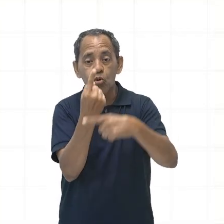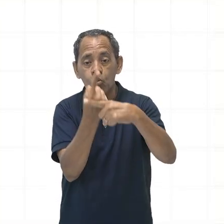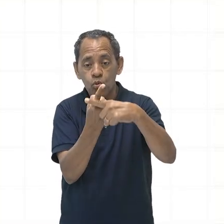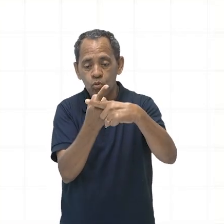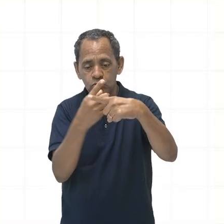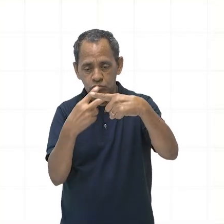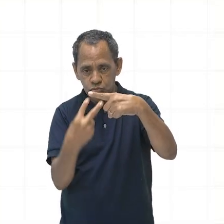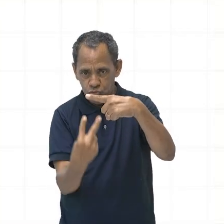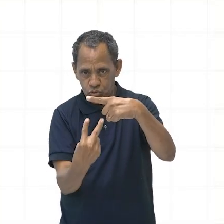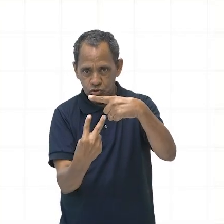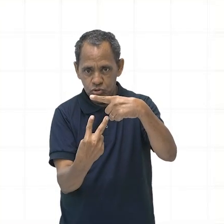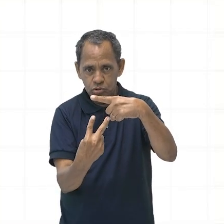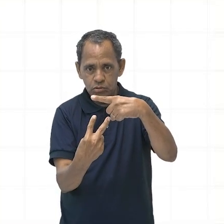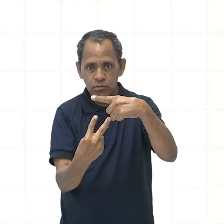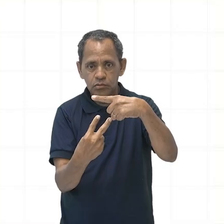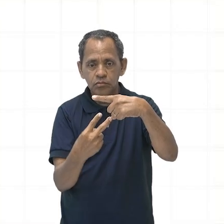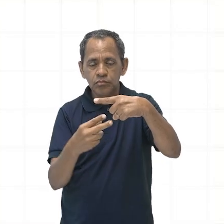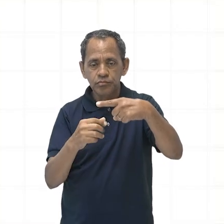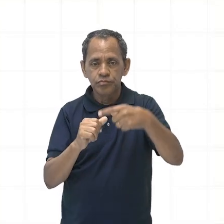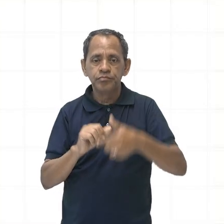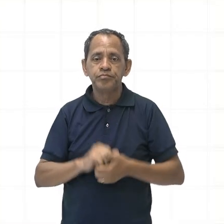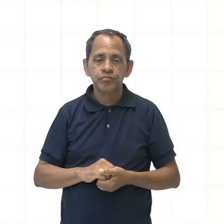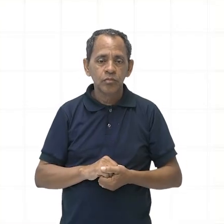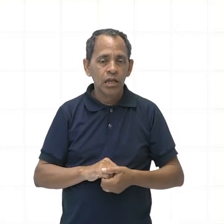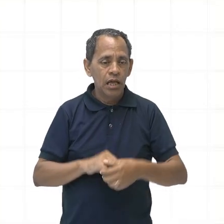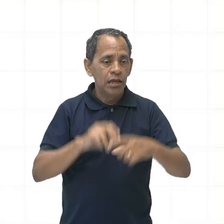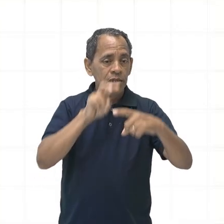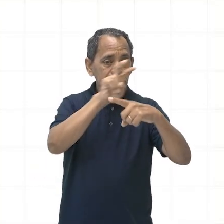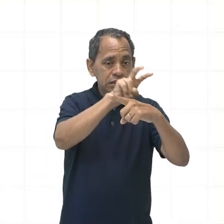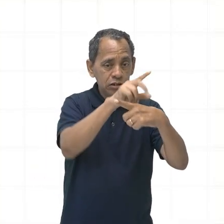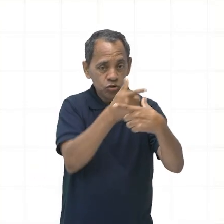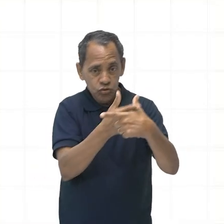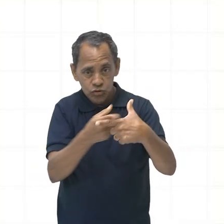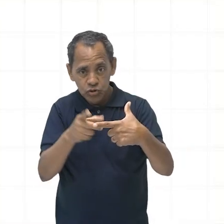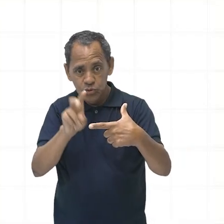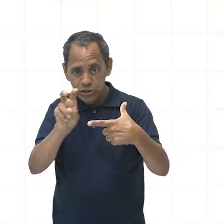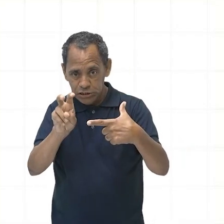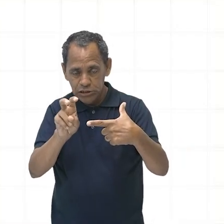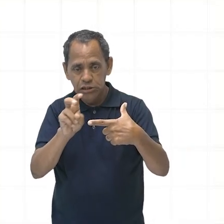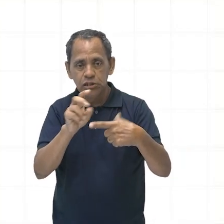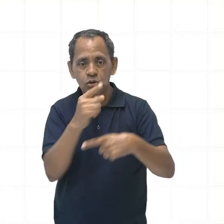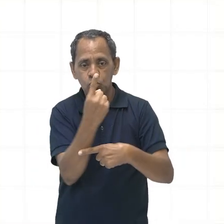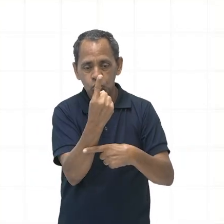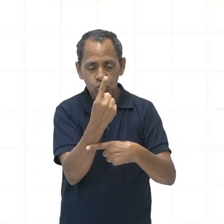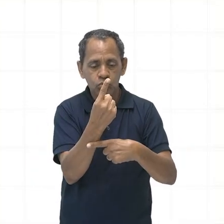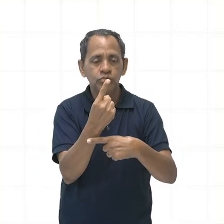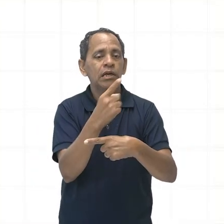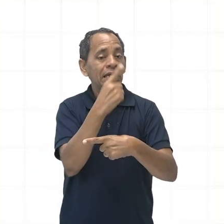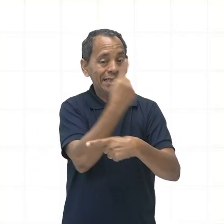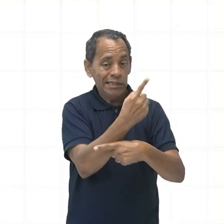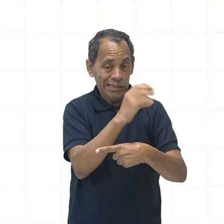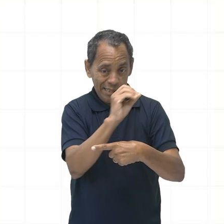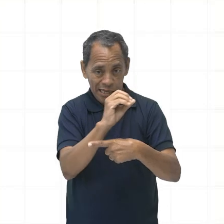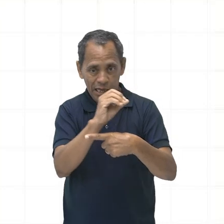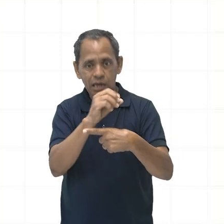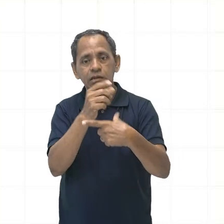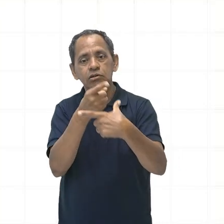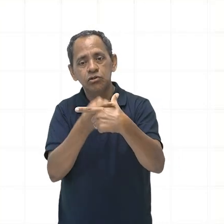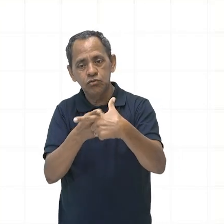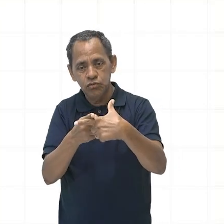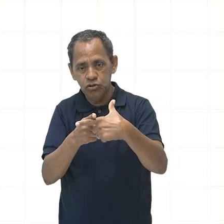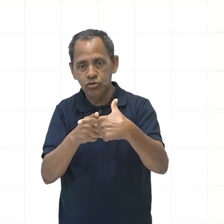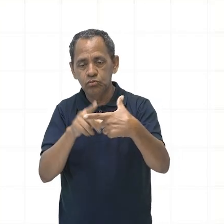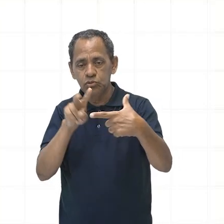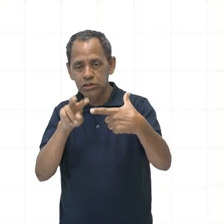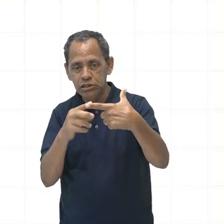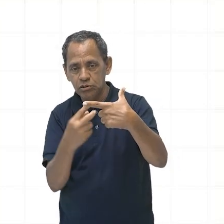2. Né? 5 dividido por 5 é 1, 10 dividido por 5 é 2. Então, vai ficar 1 sobre 2.